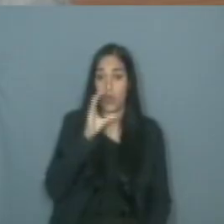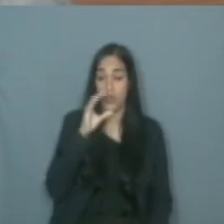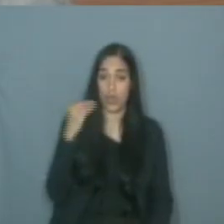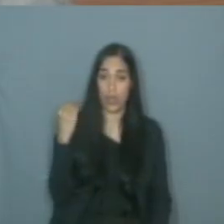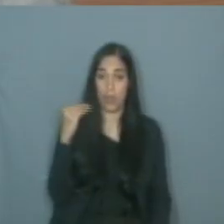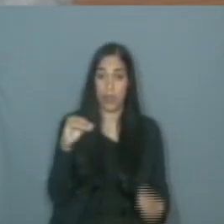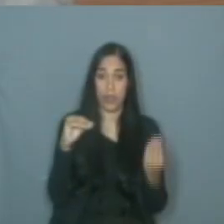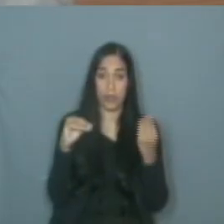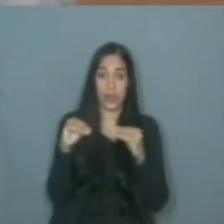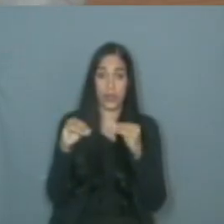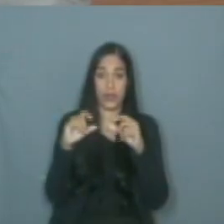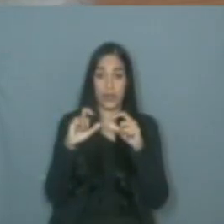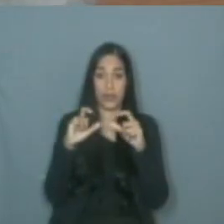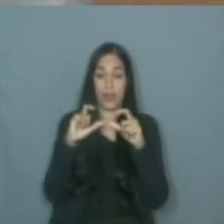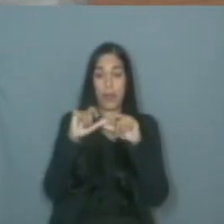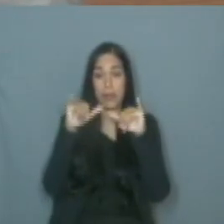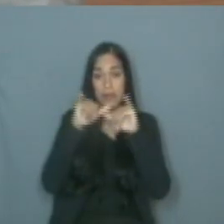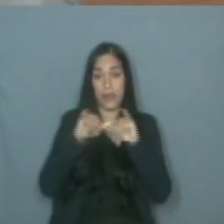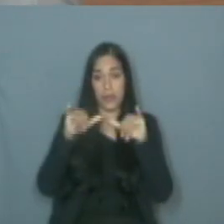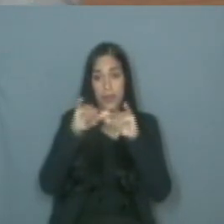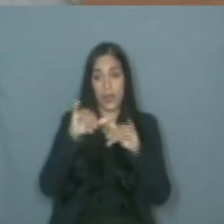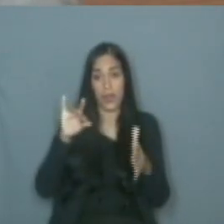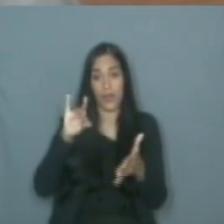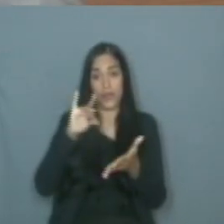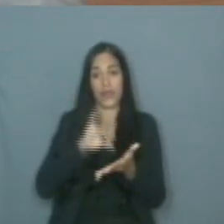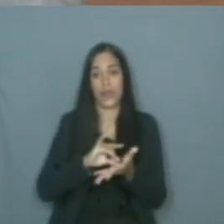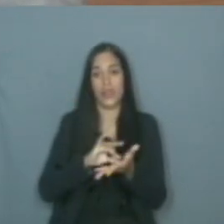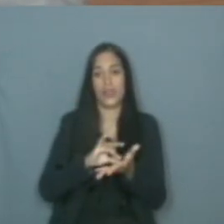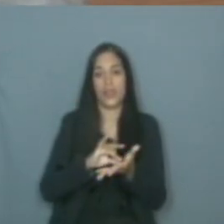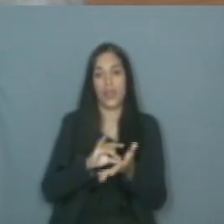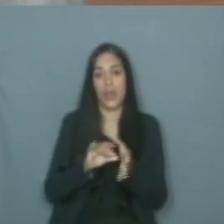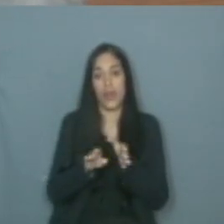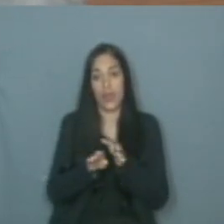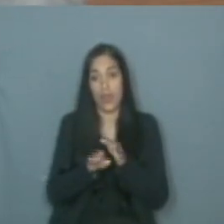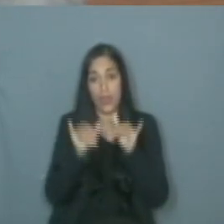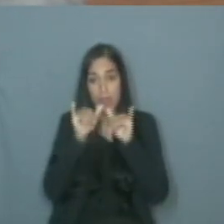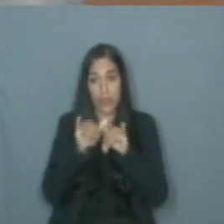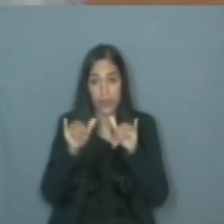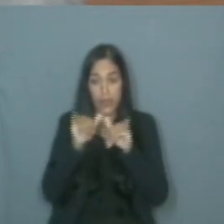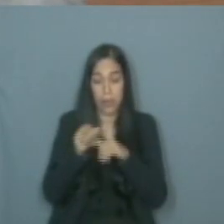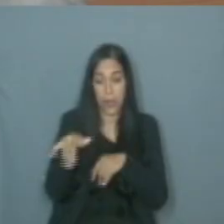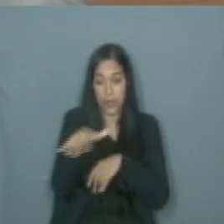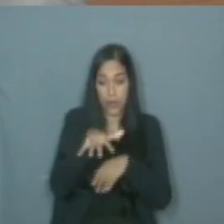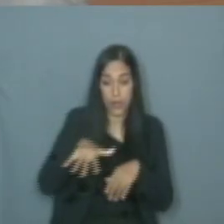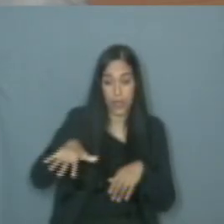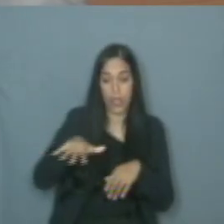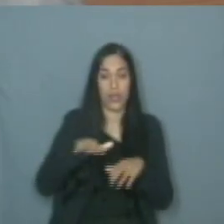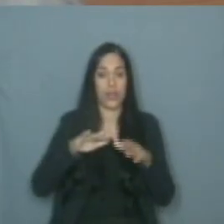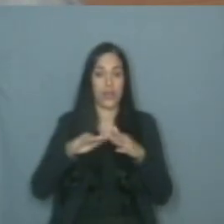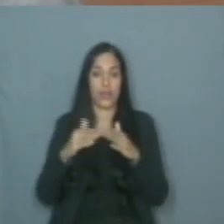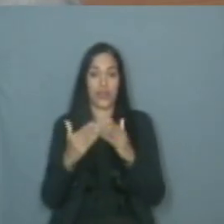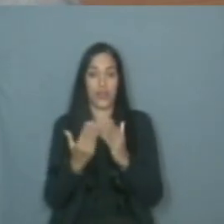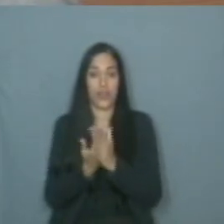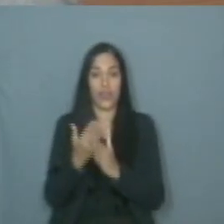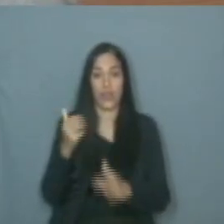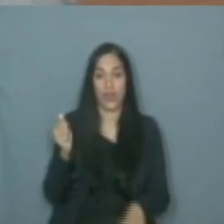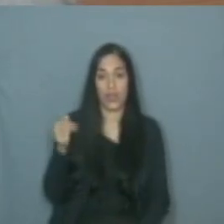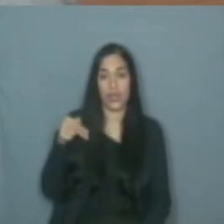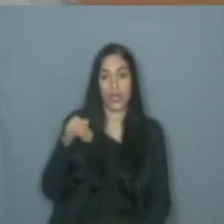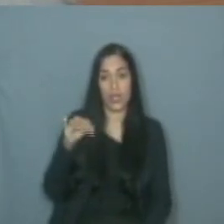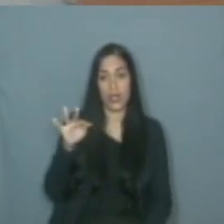uma placa informativa oficial, indicando que o terreno da Escola Municipal Anita Paz Barreto